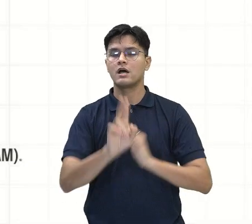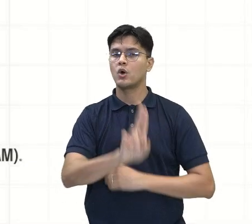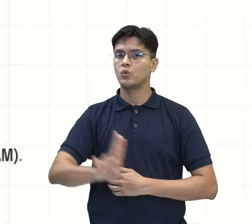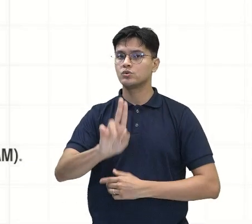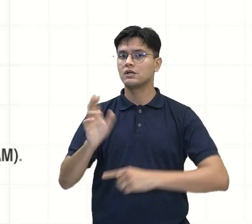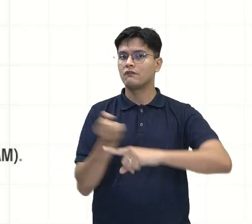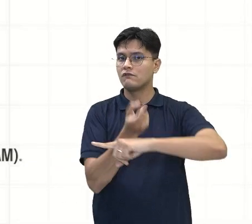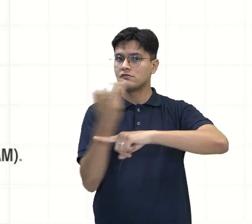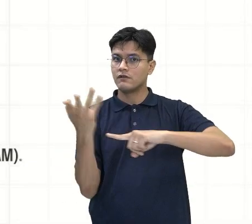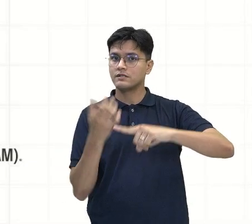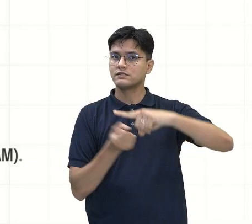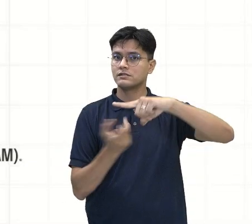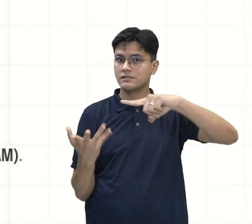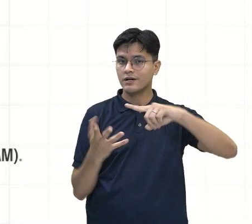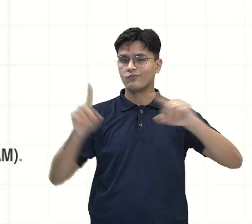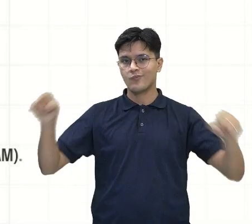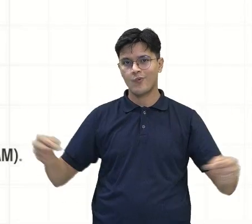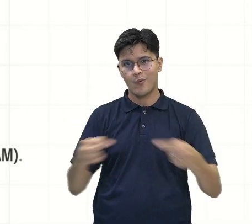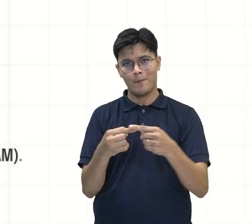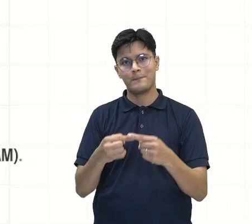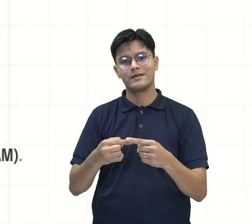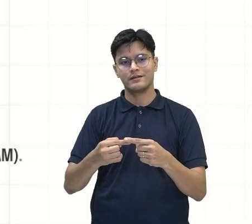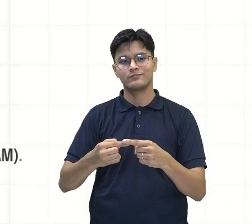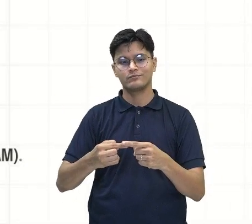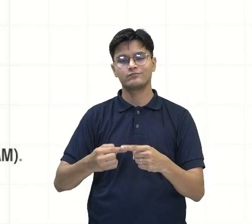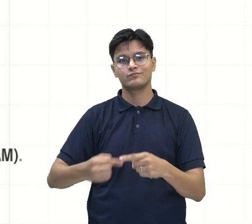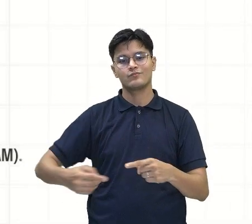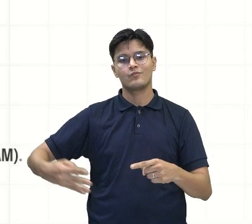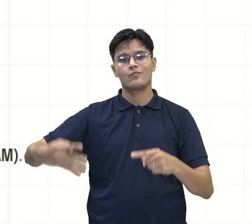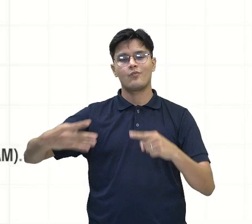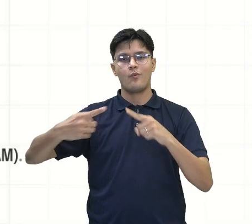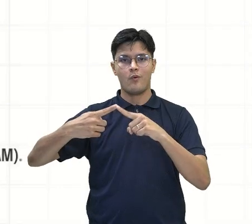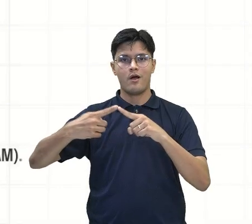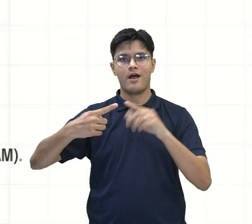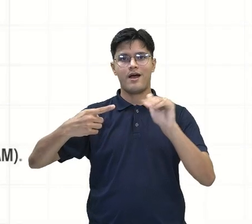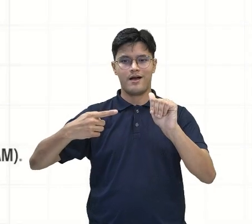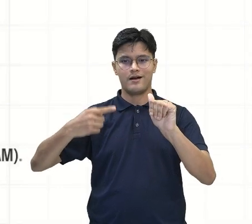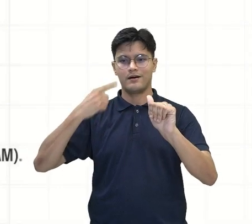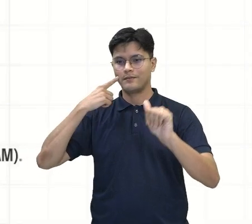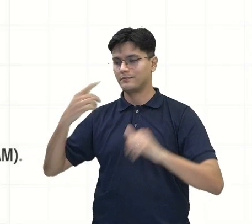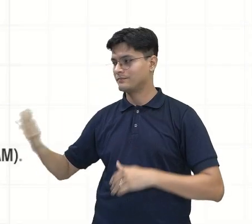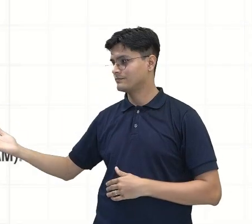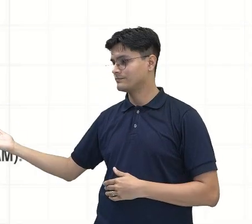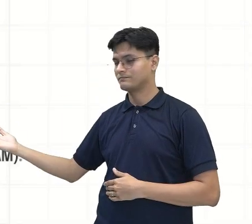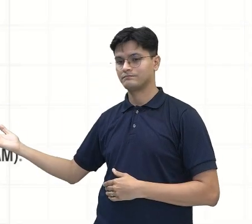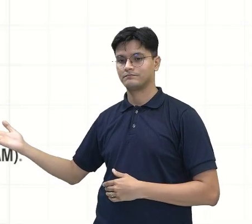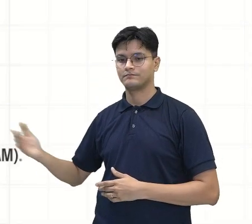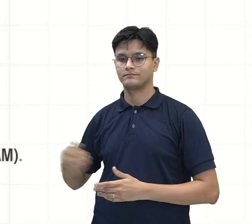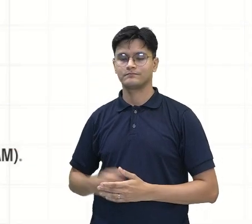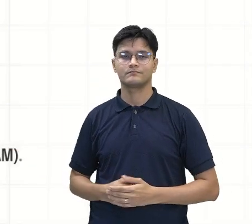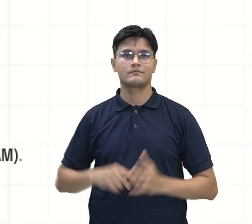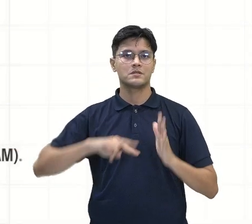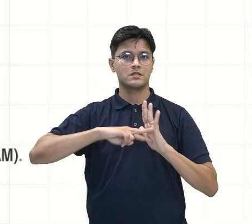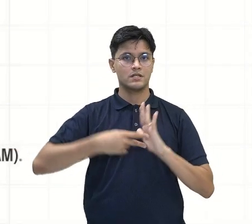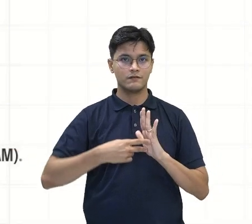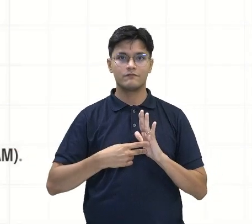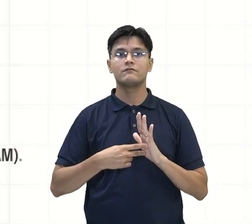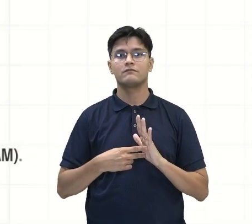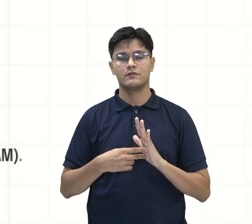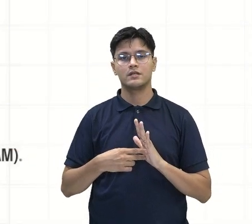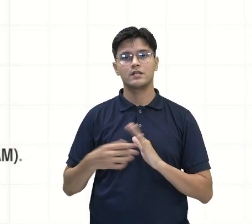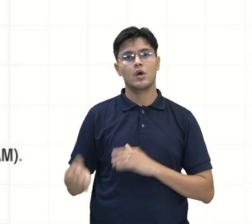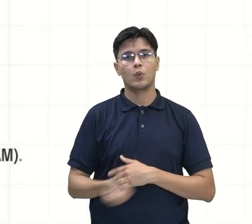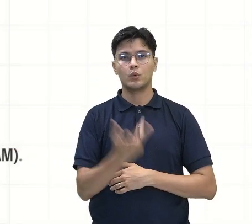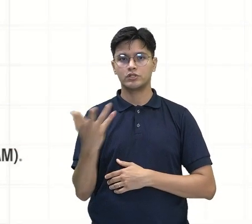A é a alternativa correta, ou seja, elas perderam 2 partidas das 15 que